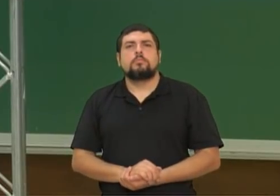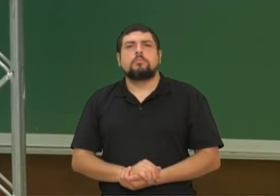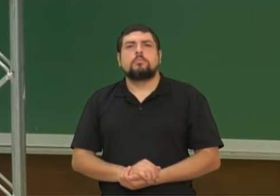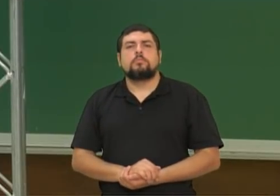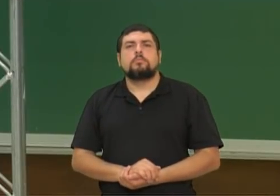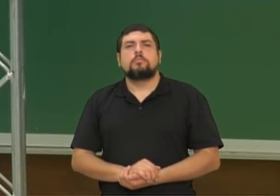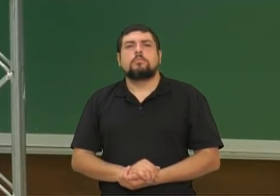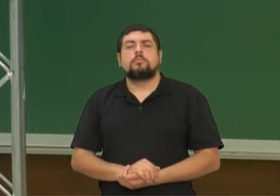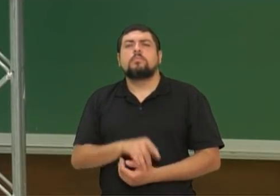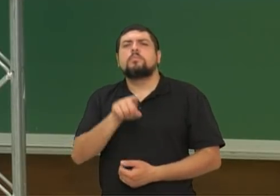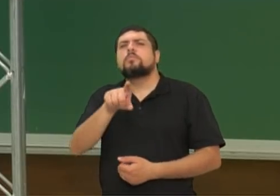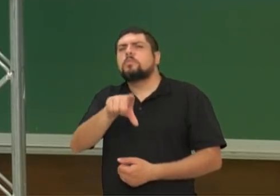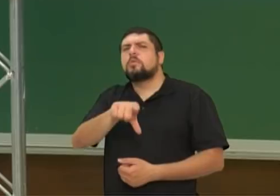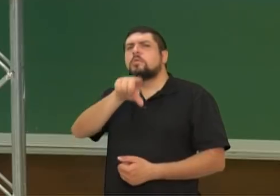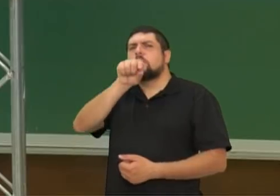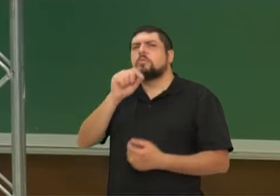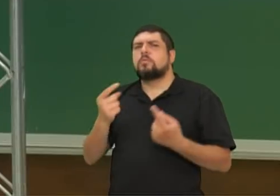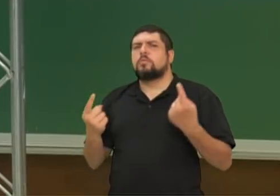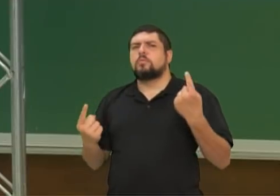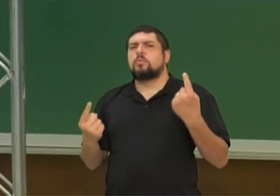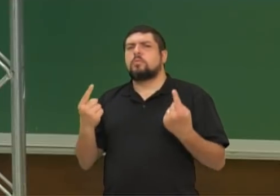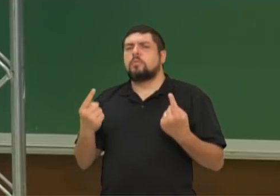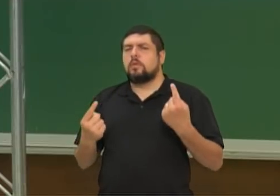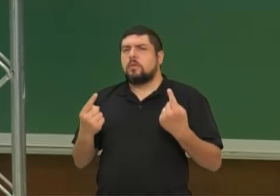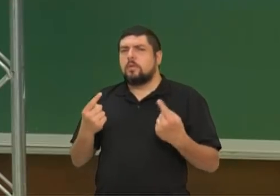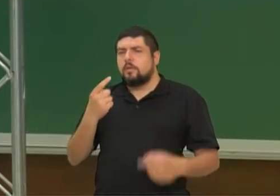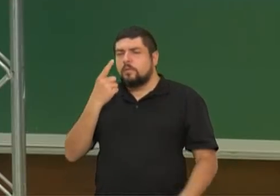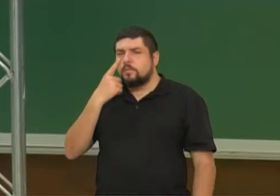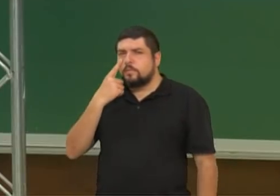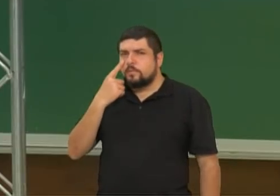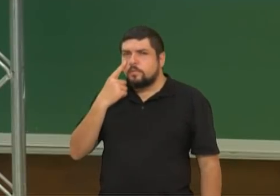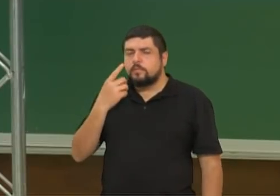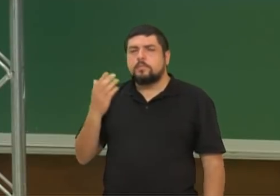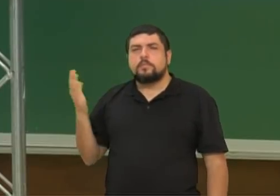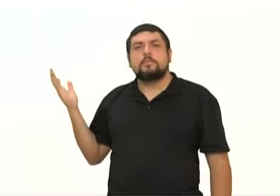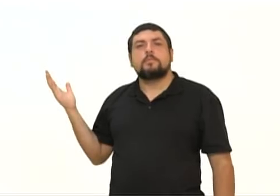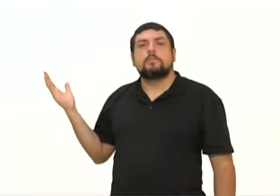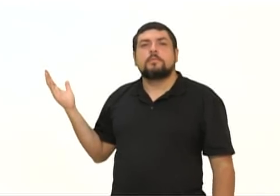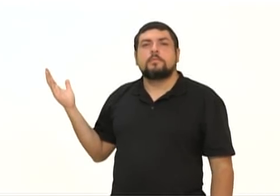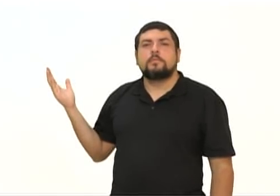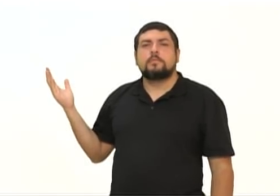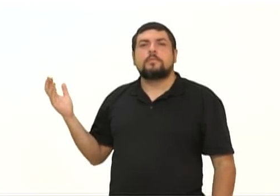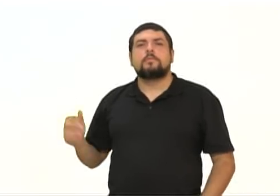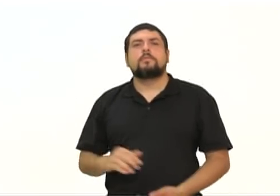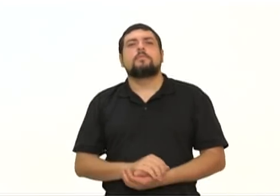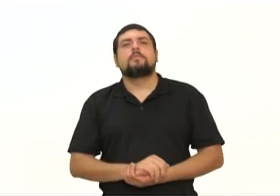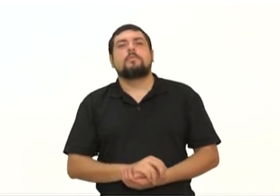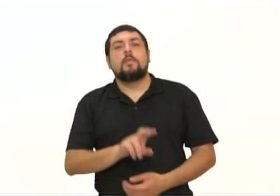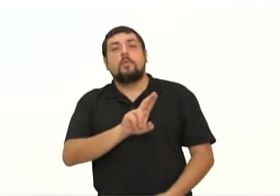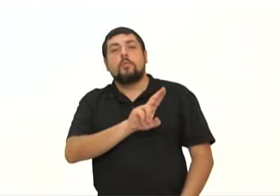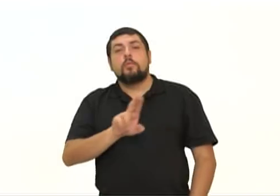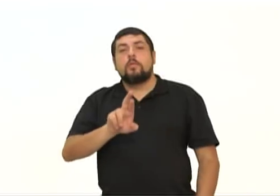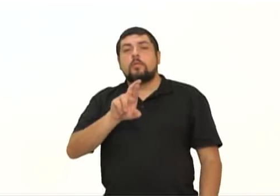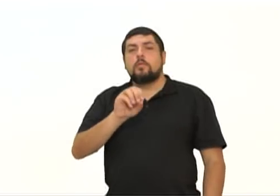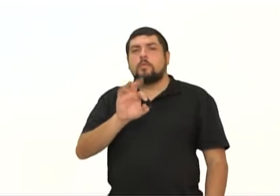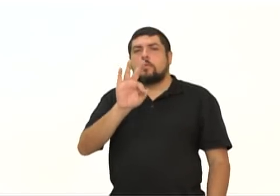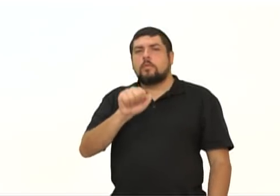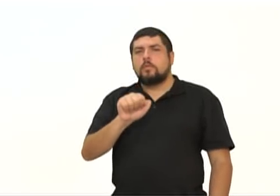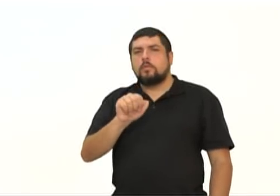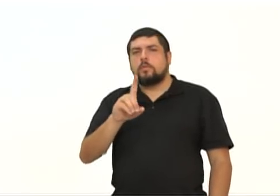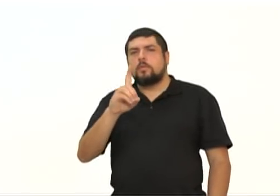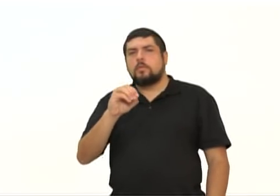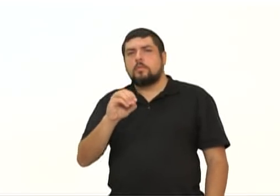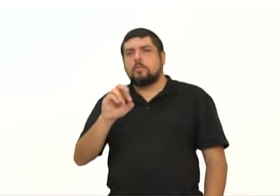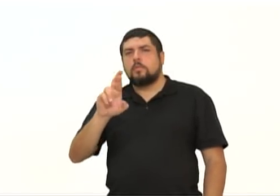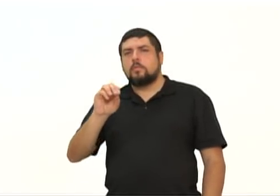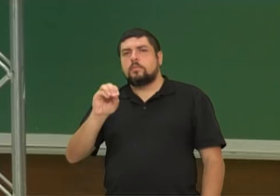Qual foi a alternativa que você escolheu? Vamos descobrir qual é a resposta correta? É a Rota do